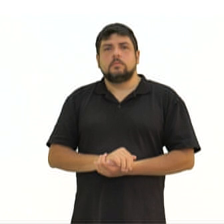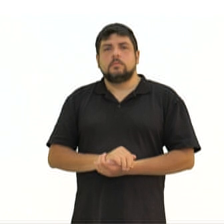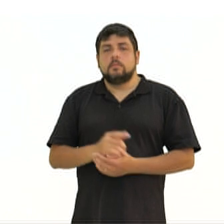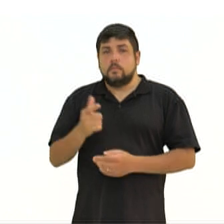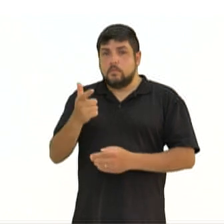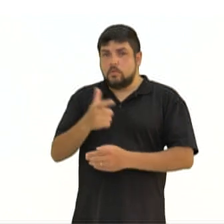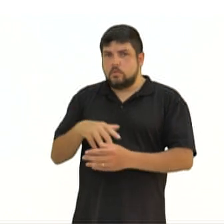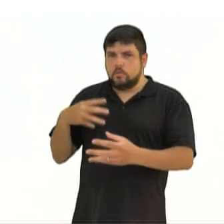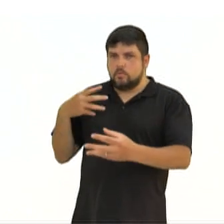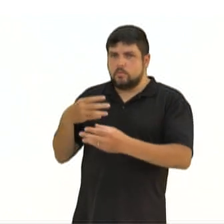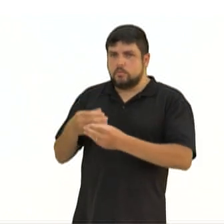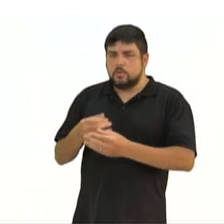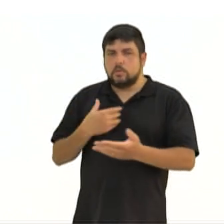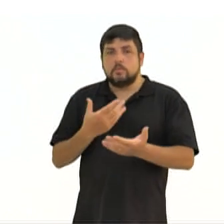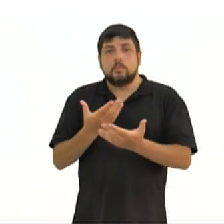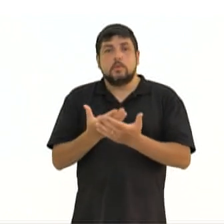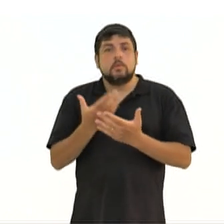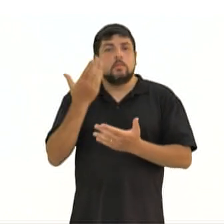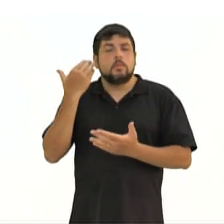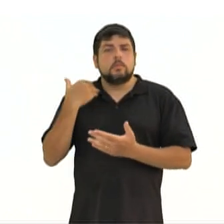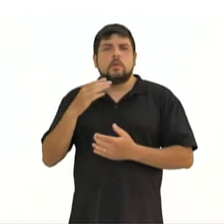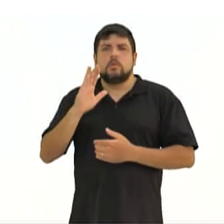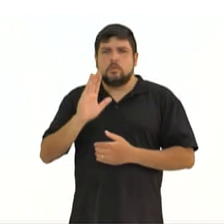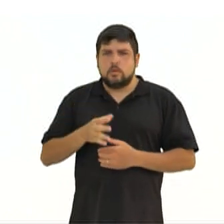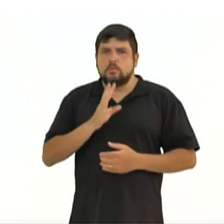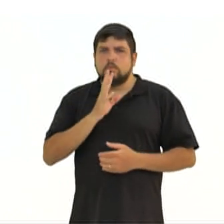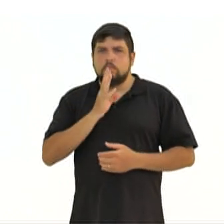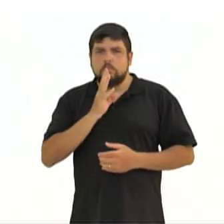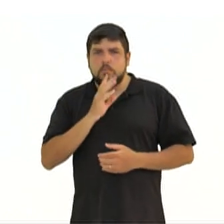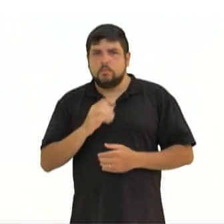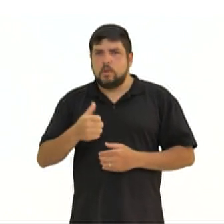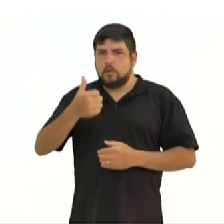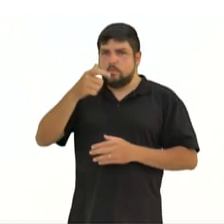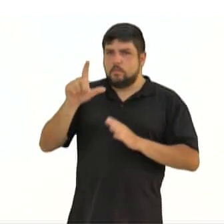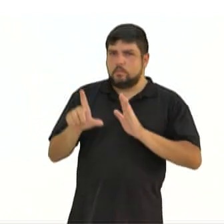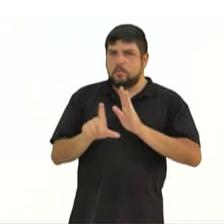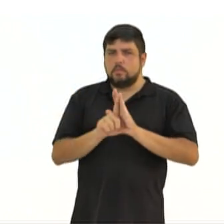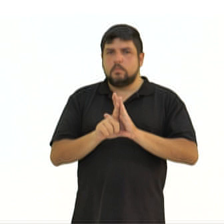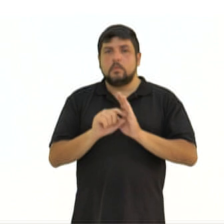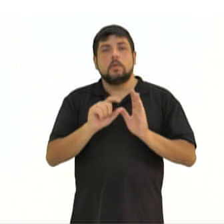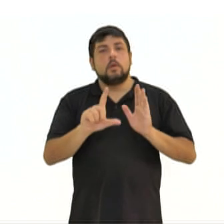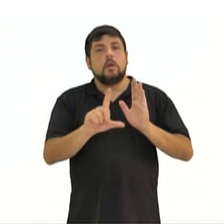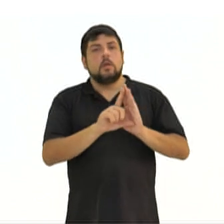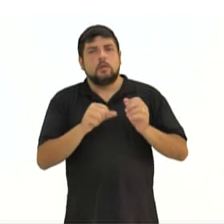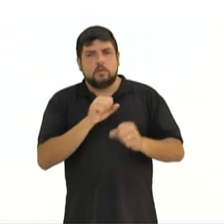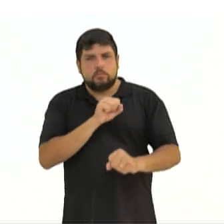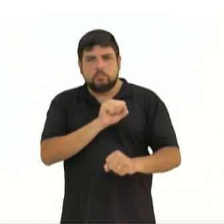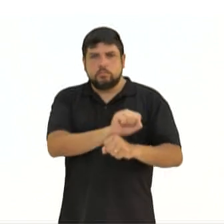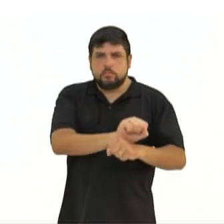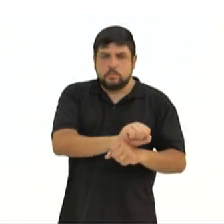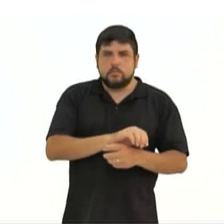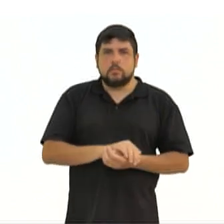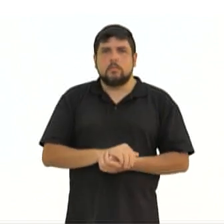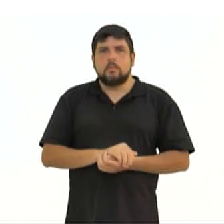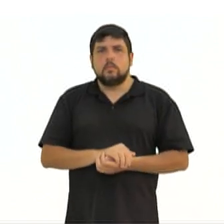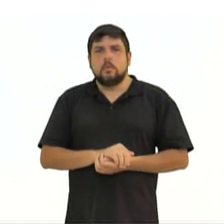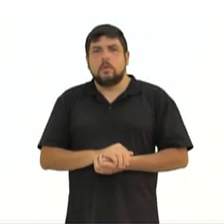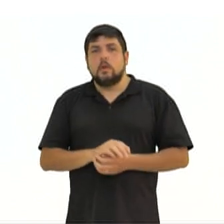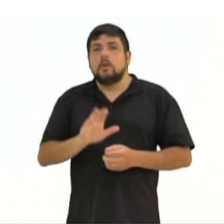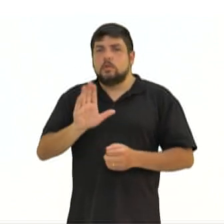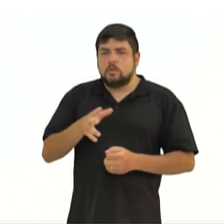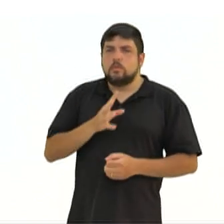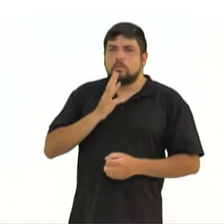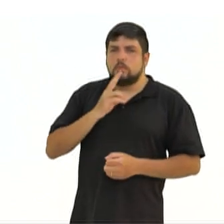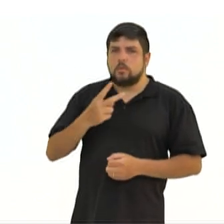aqui, na aula passada a gente já conheceu a primeira lei, né, que é a lei da inércia. Nós já conhecemos a segunda lei